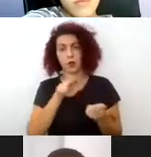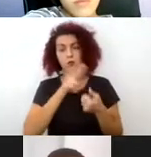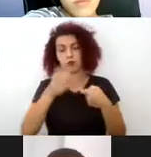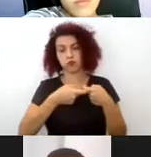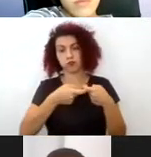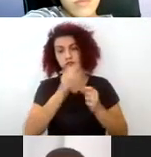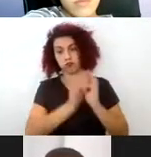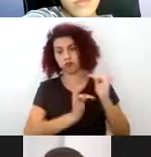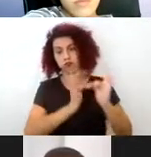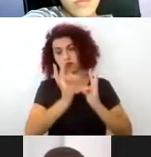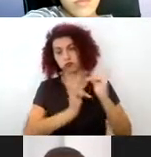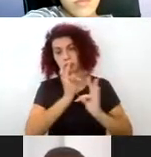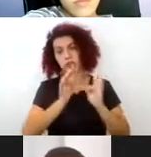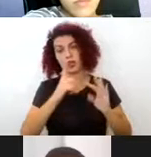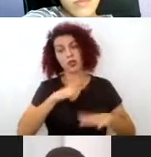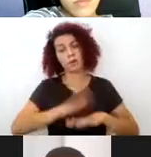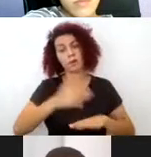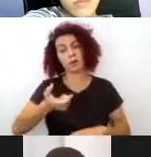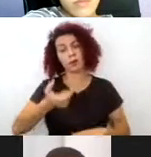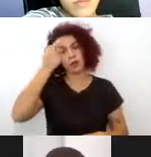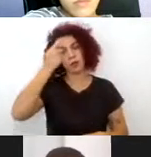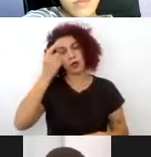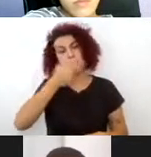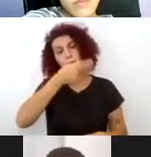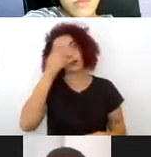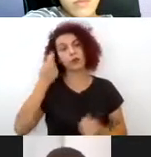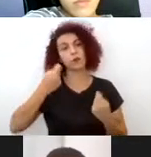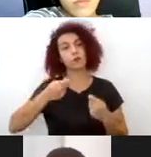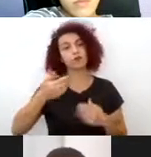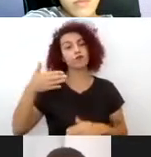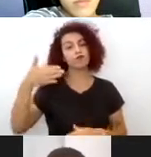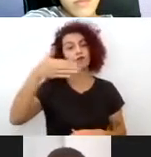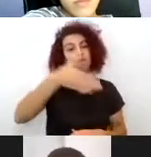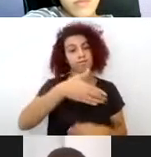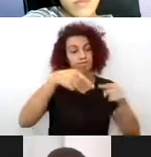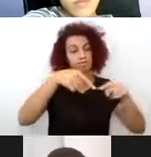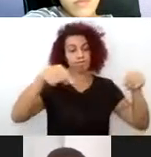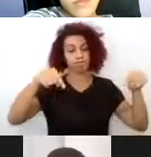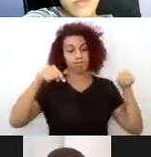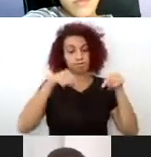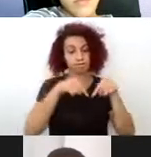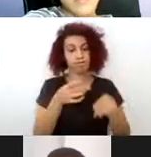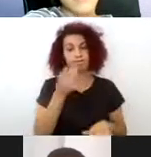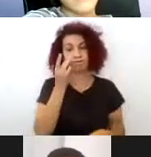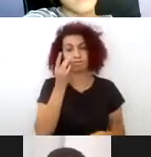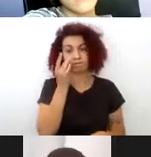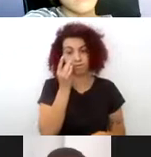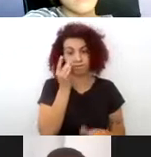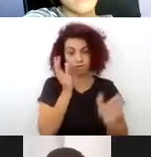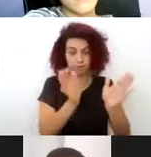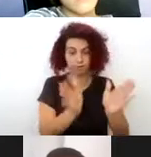mais consciente do que aquele que precisa ir até o consultório e no espaço fechado e no espaço em um Cerrado